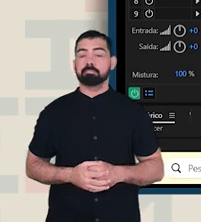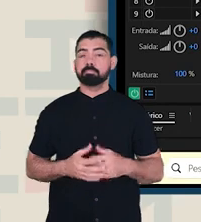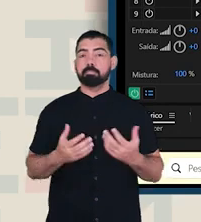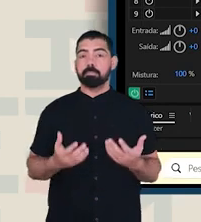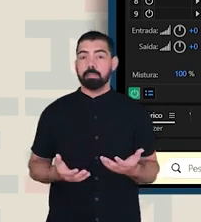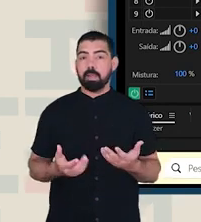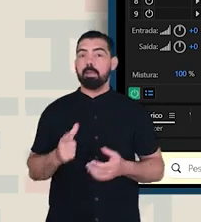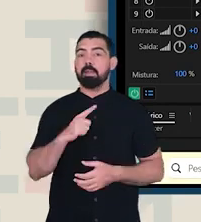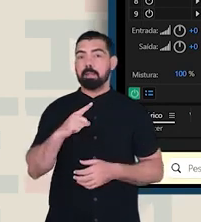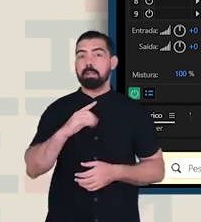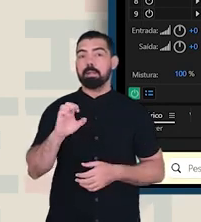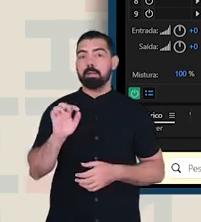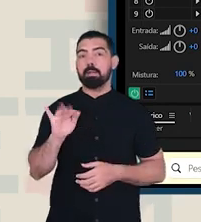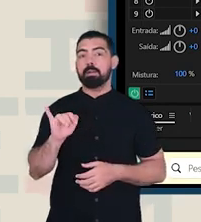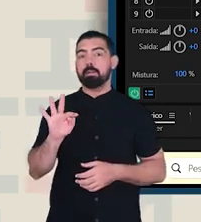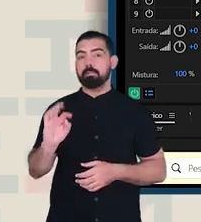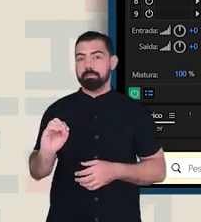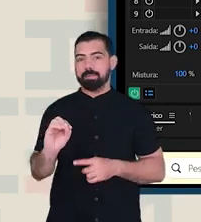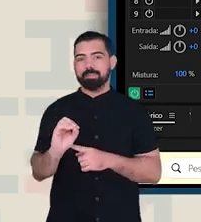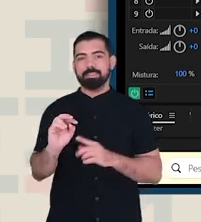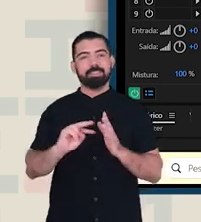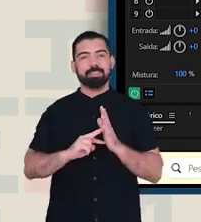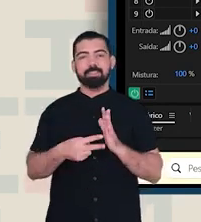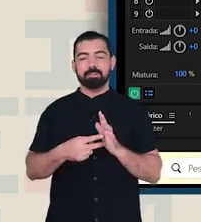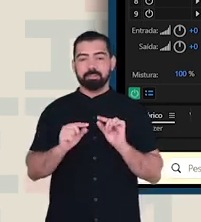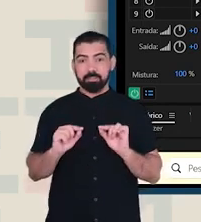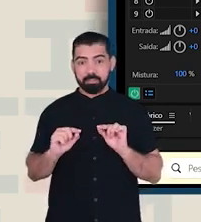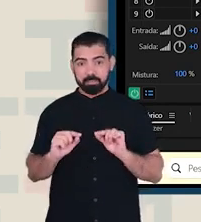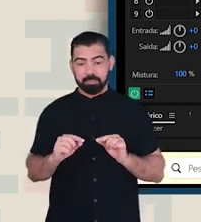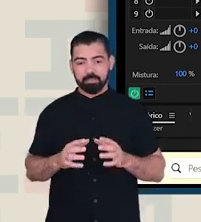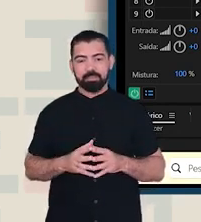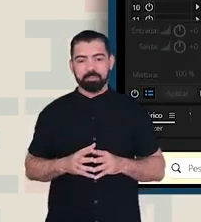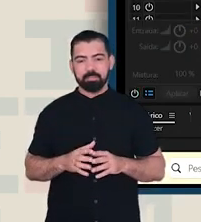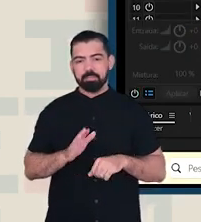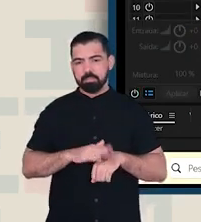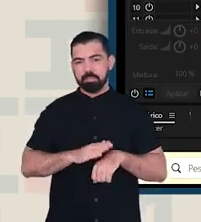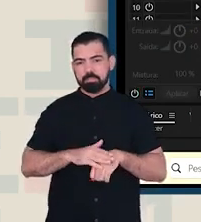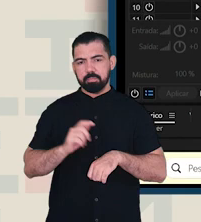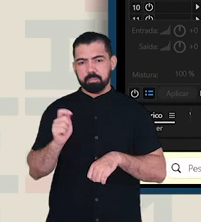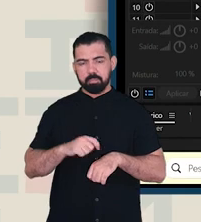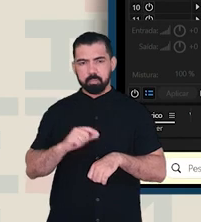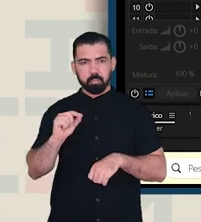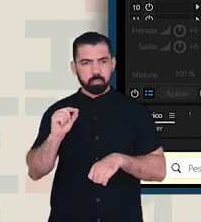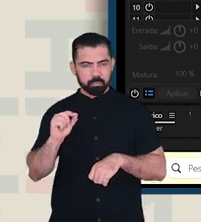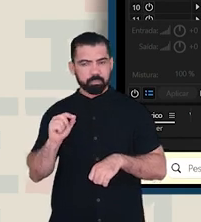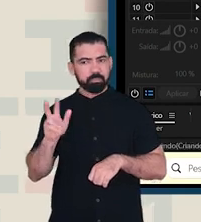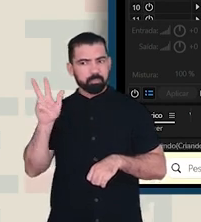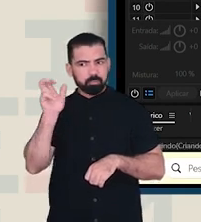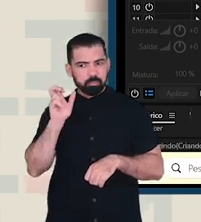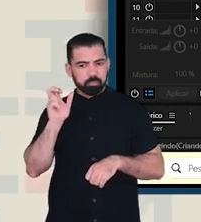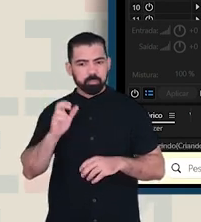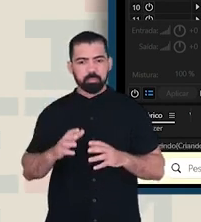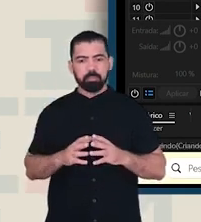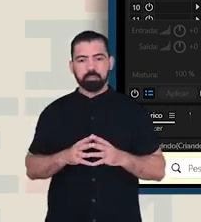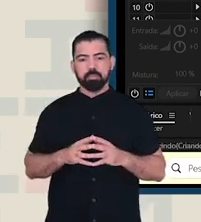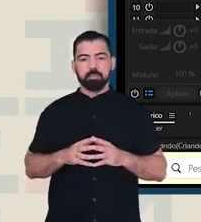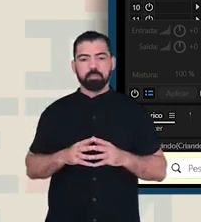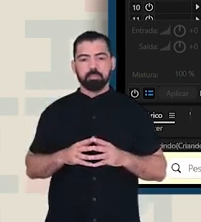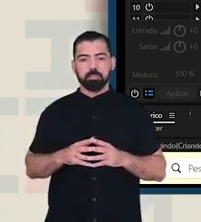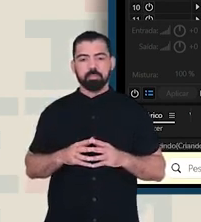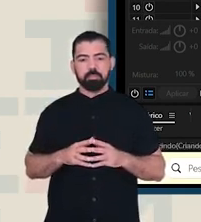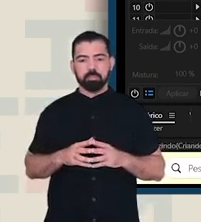Bem, tem efeito. Quer dizer que eu posso escutar ele.